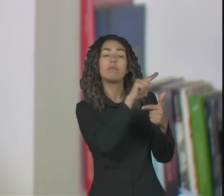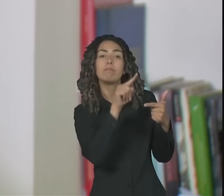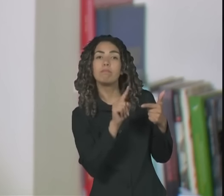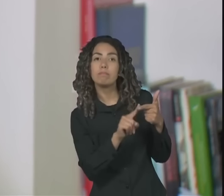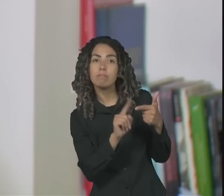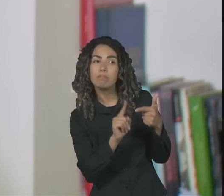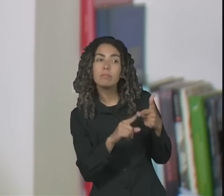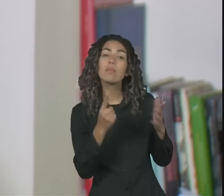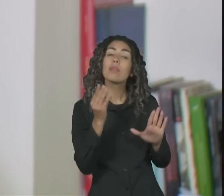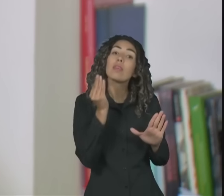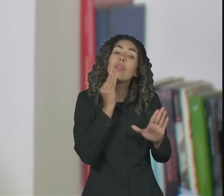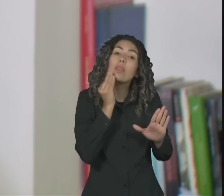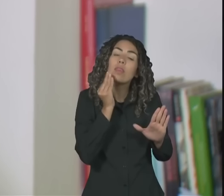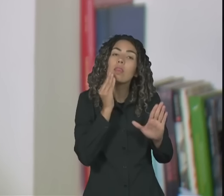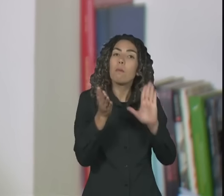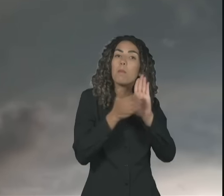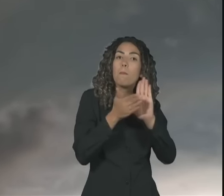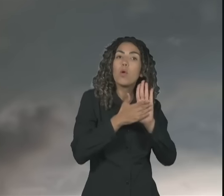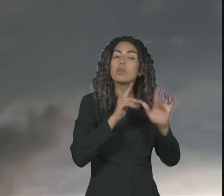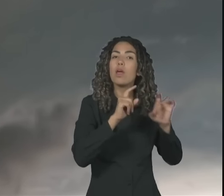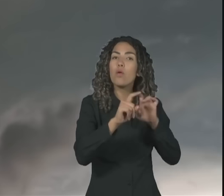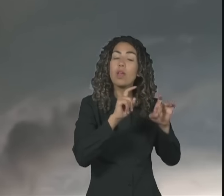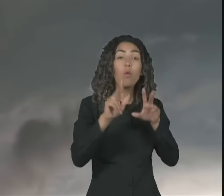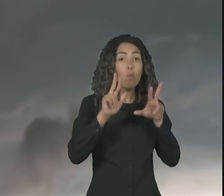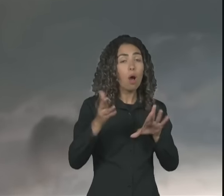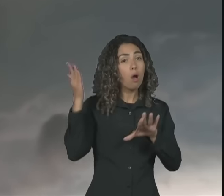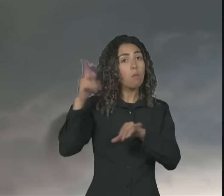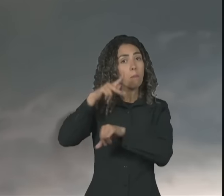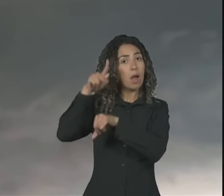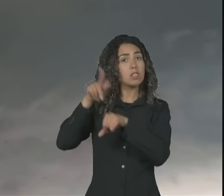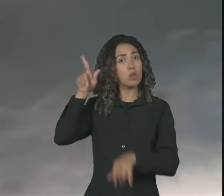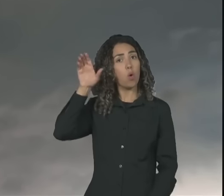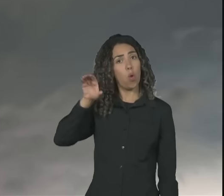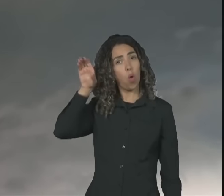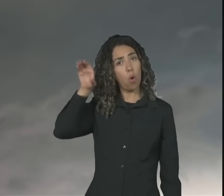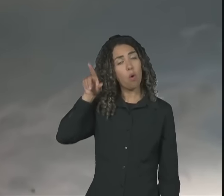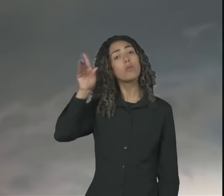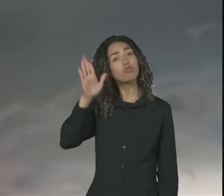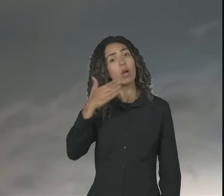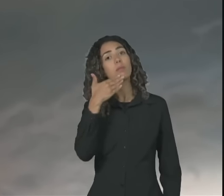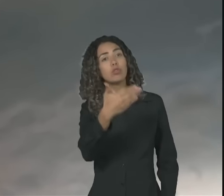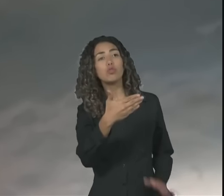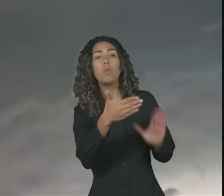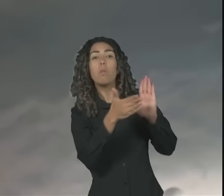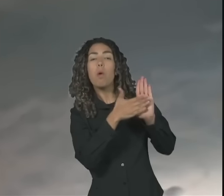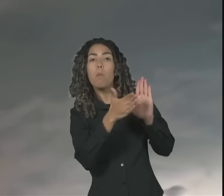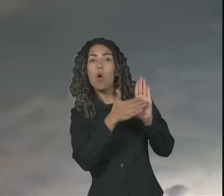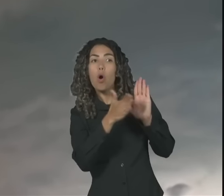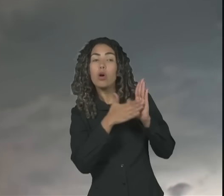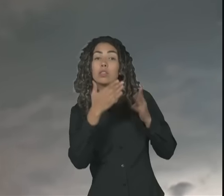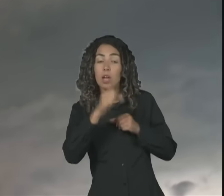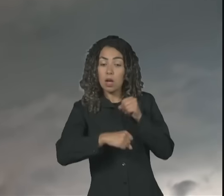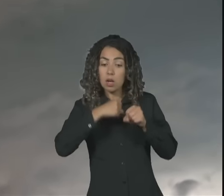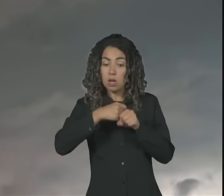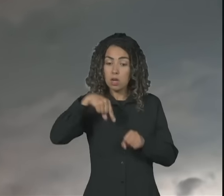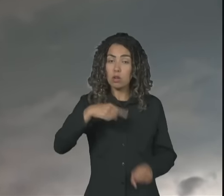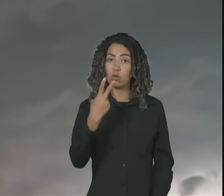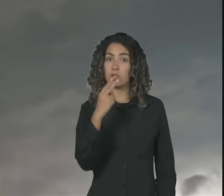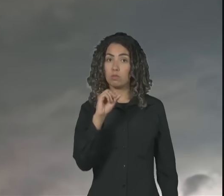reunião feita pela Colômbia para que haja uma reunião no primeiro semestre de 2026